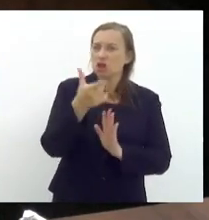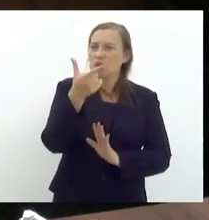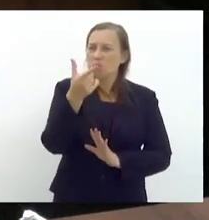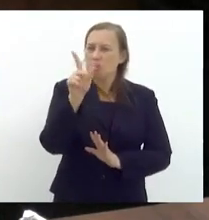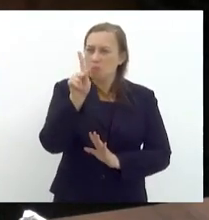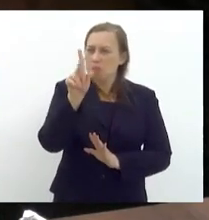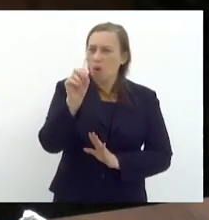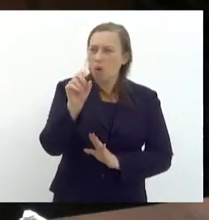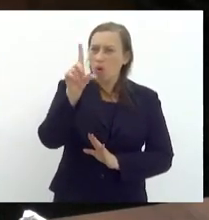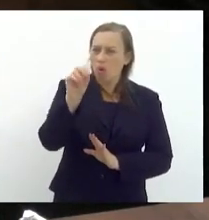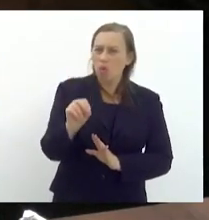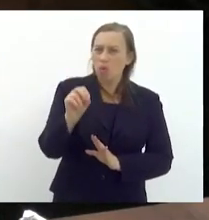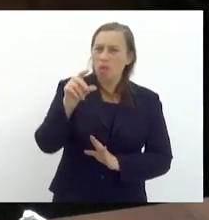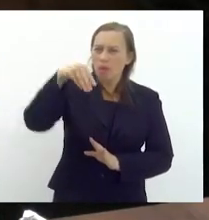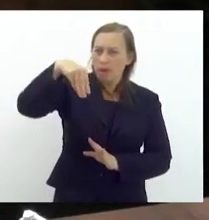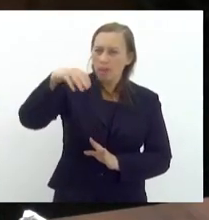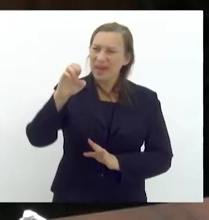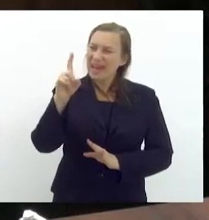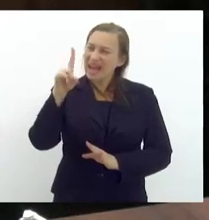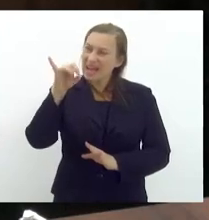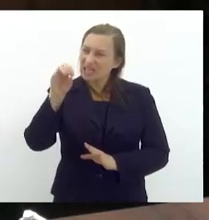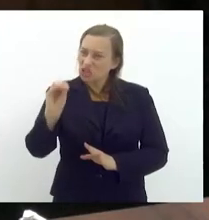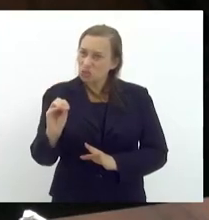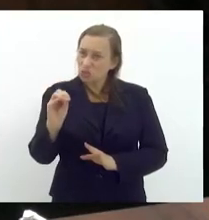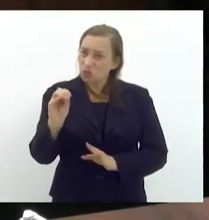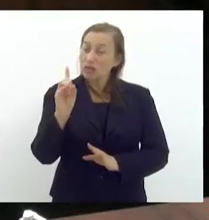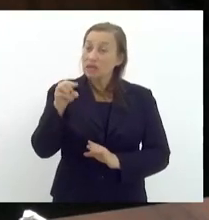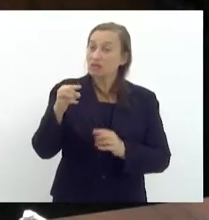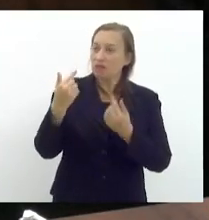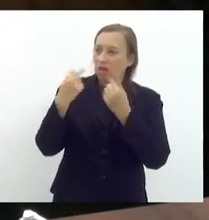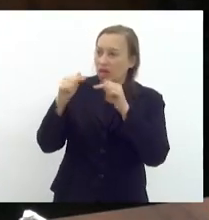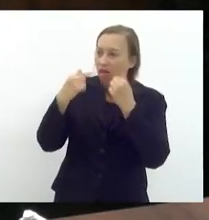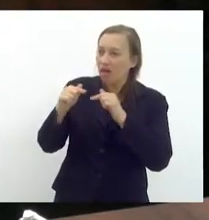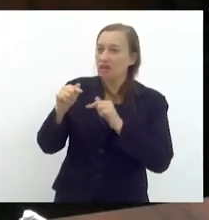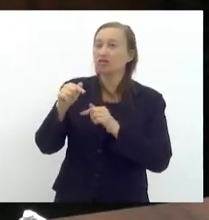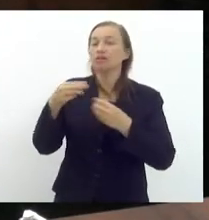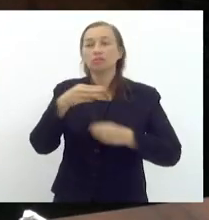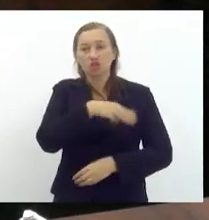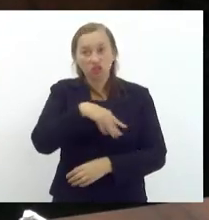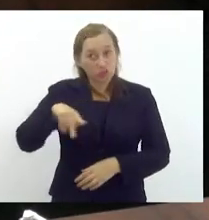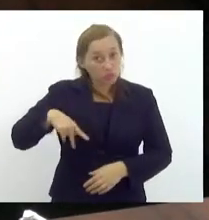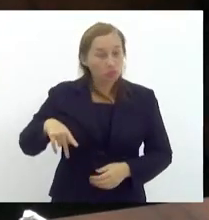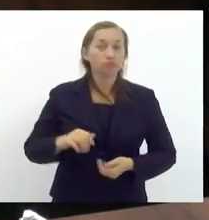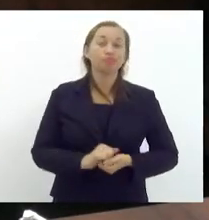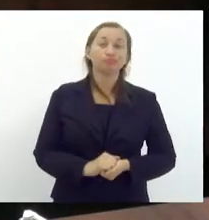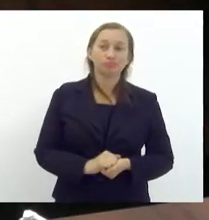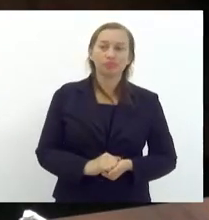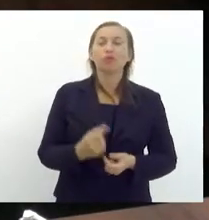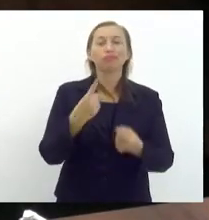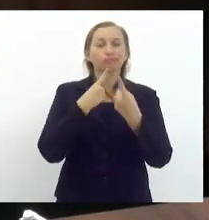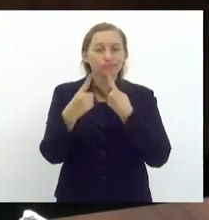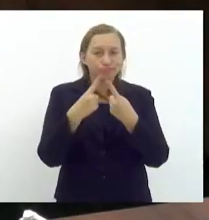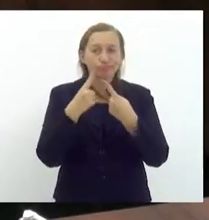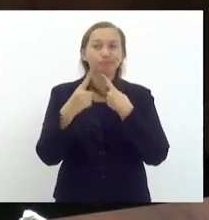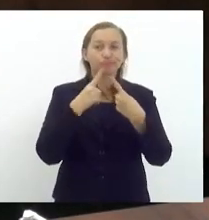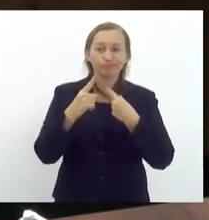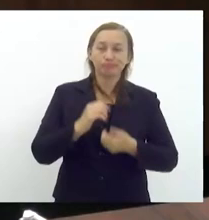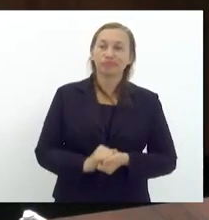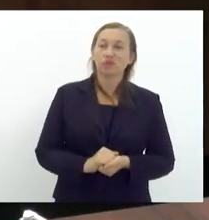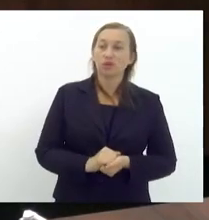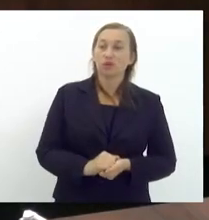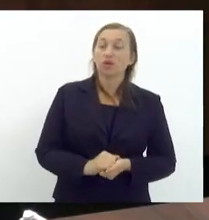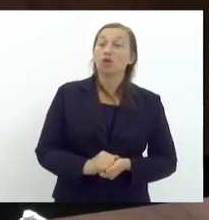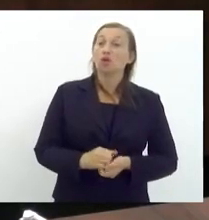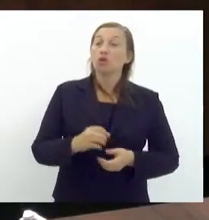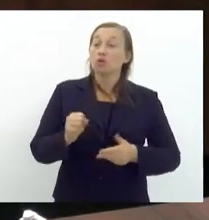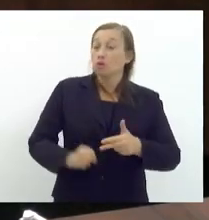mecânico Isso Foi questionado pelo Ministério Público foi debatido o poder